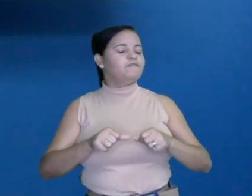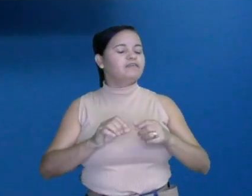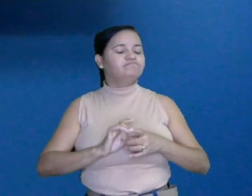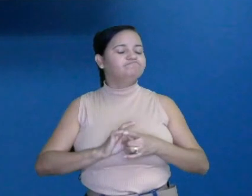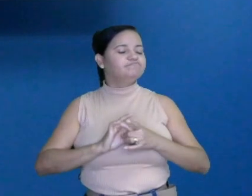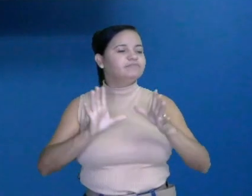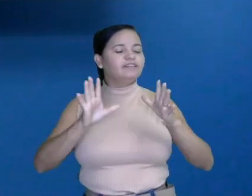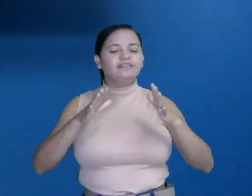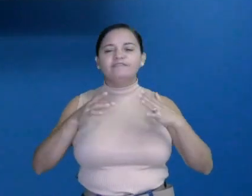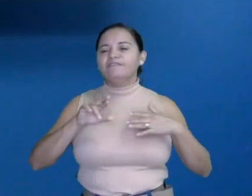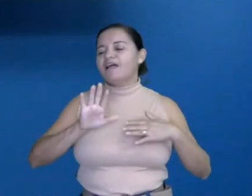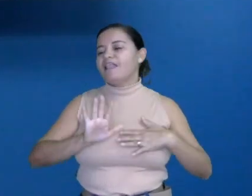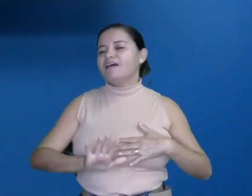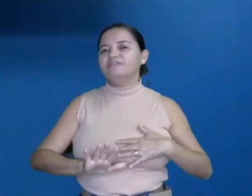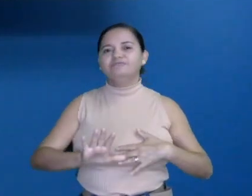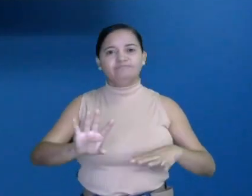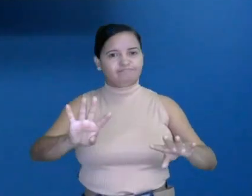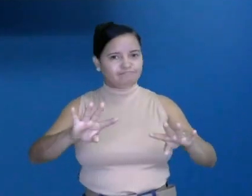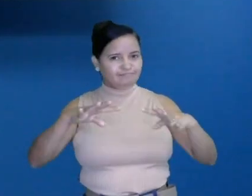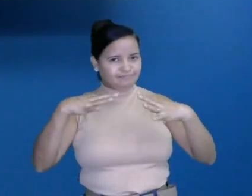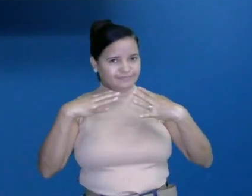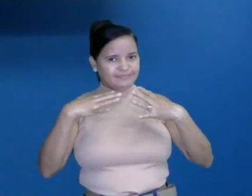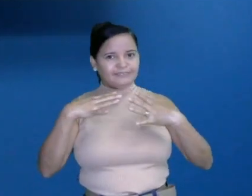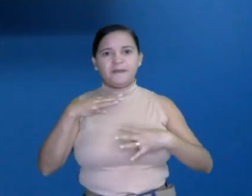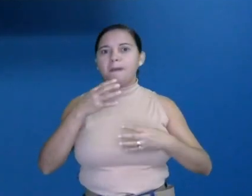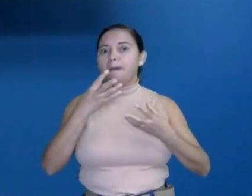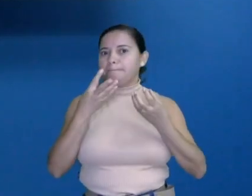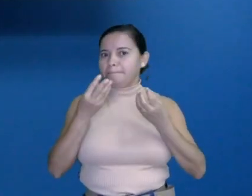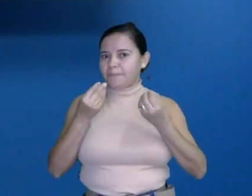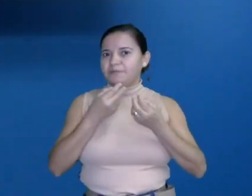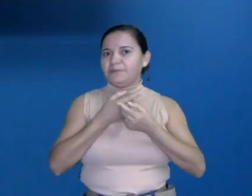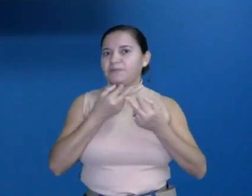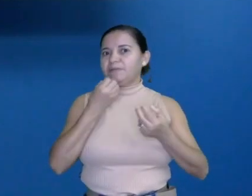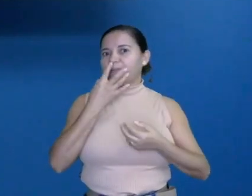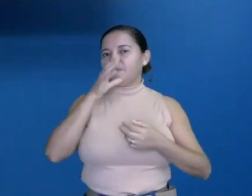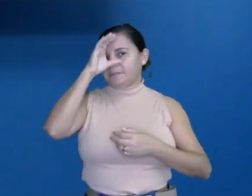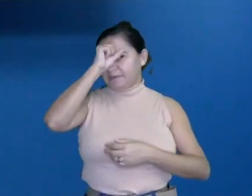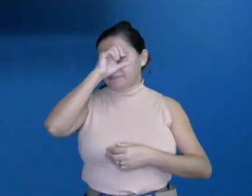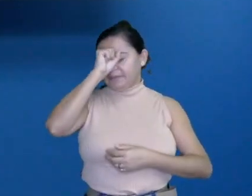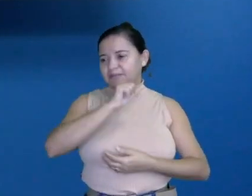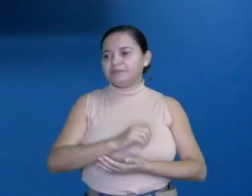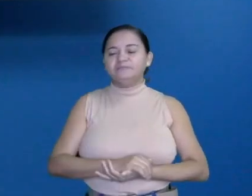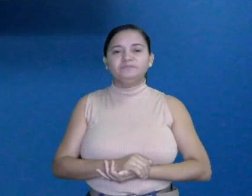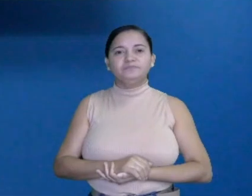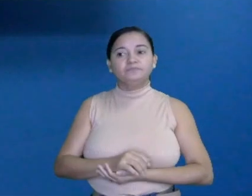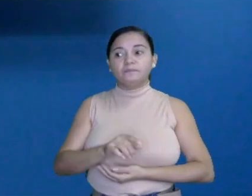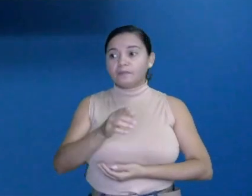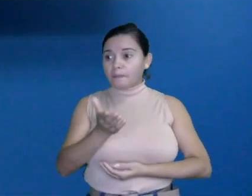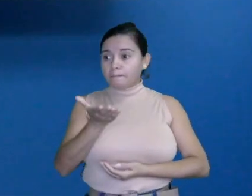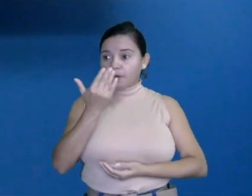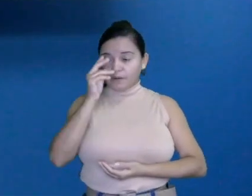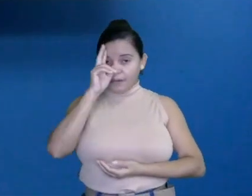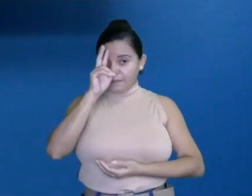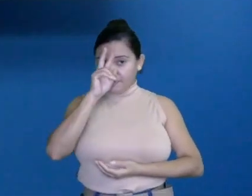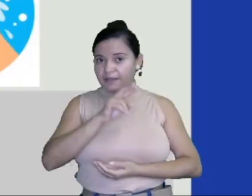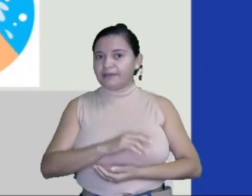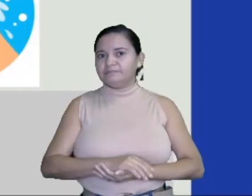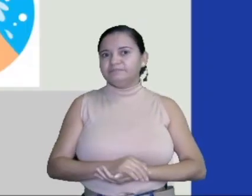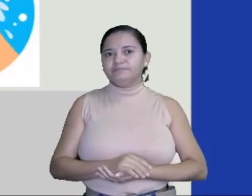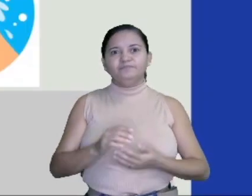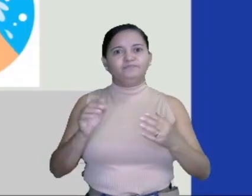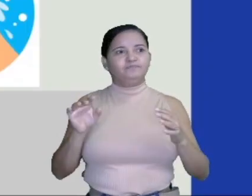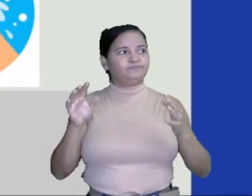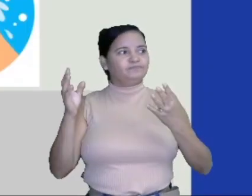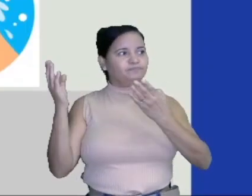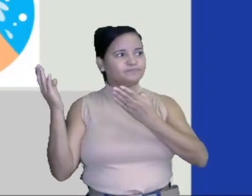vontade, ok? Fica ligadinho que a gente tem muita coisa boa para aprender. Vamos fazer uma revisão da aula anterior? De olho na